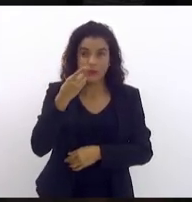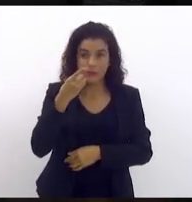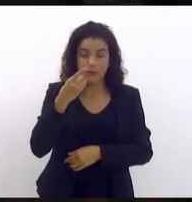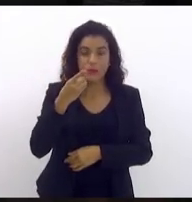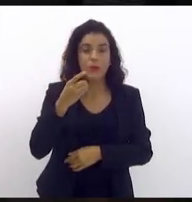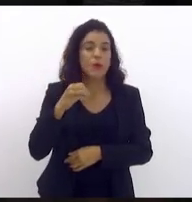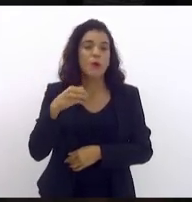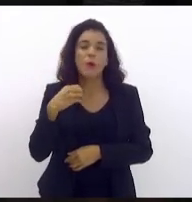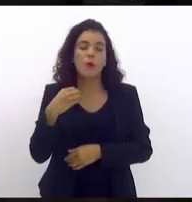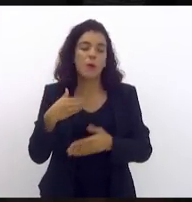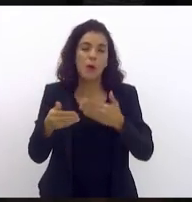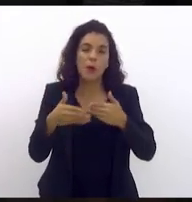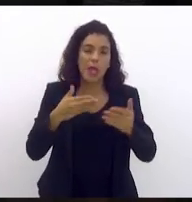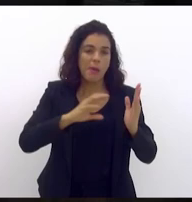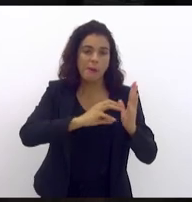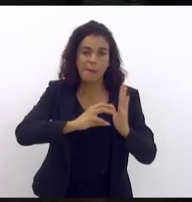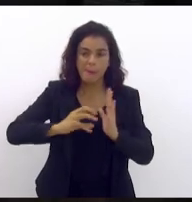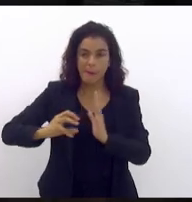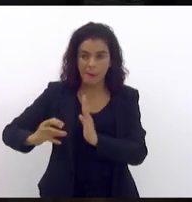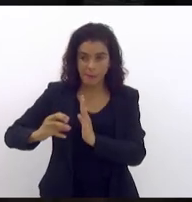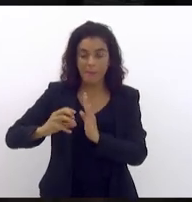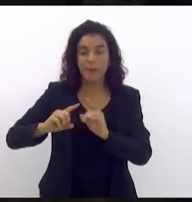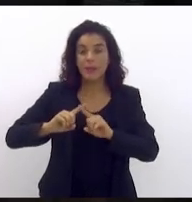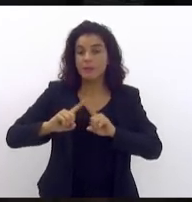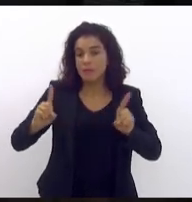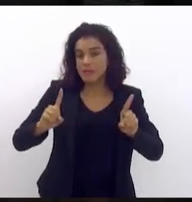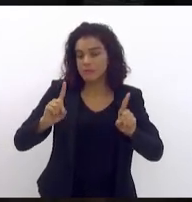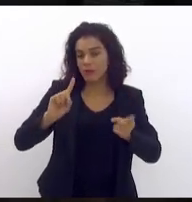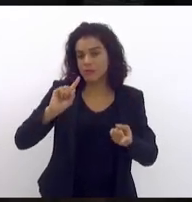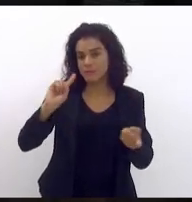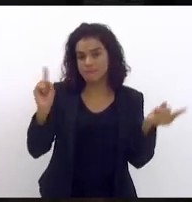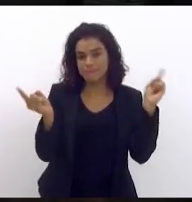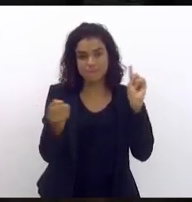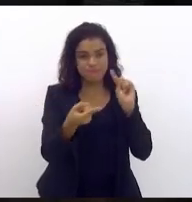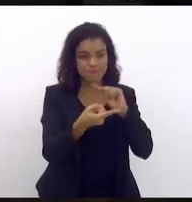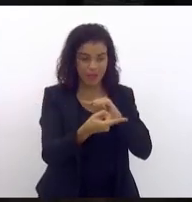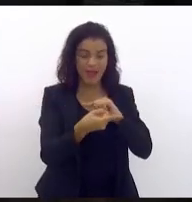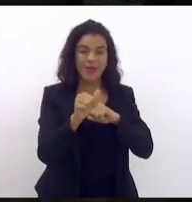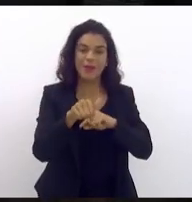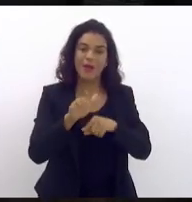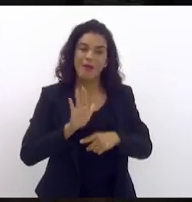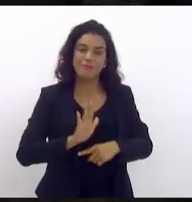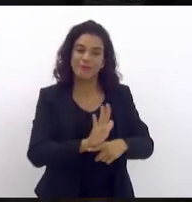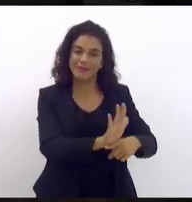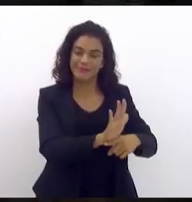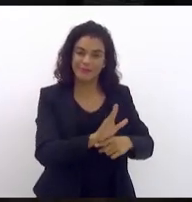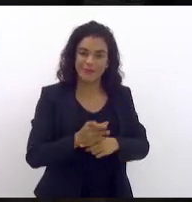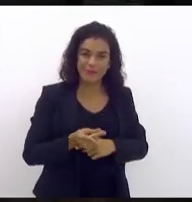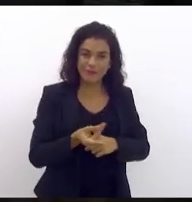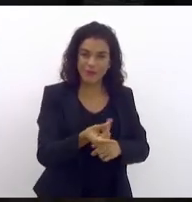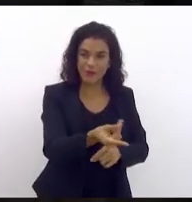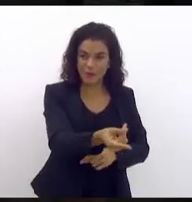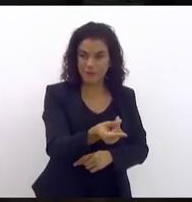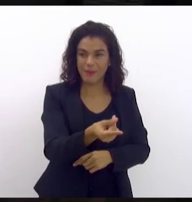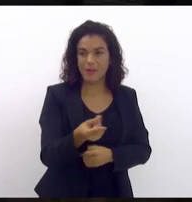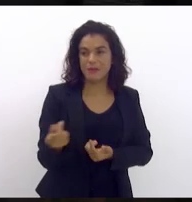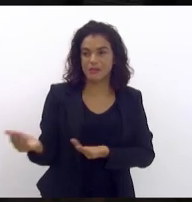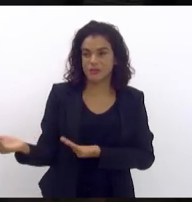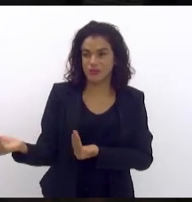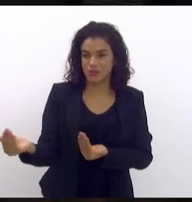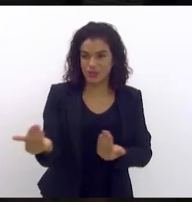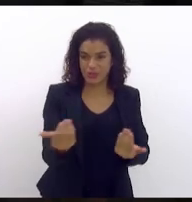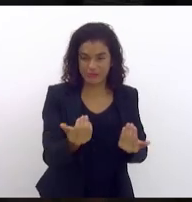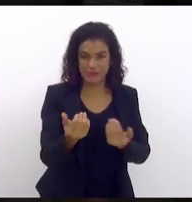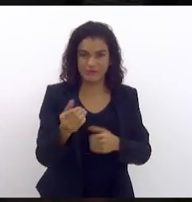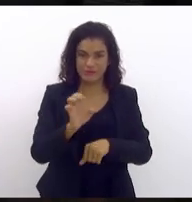posição ideológica mas que possa se reverter em um verdadeiro benefício efetivo para os jovens do nosso